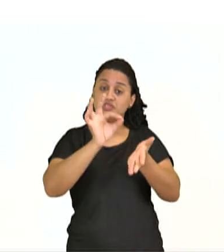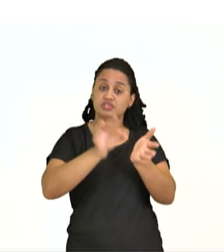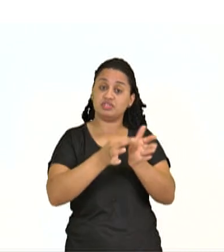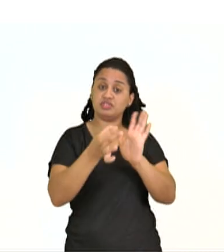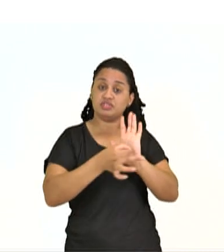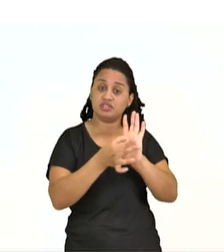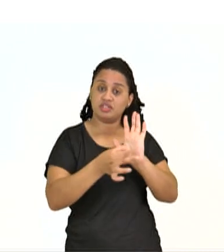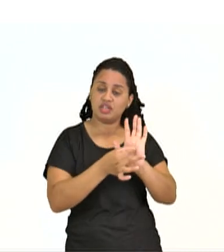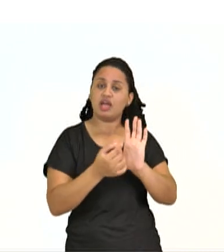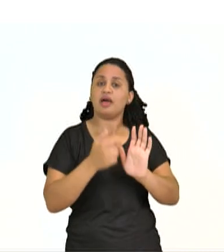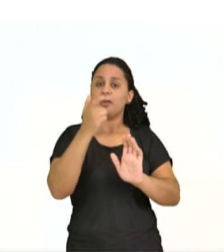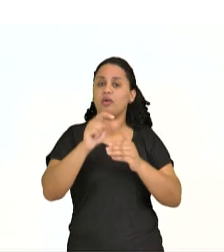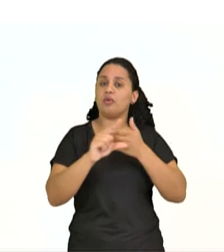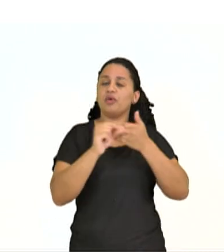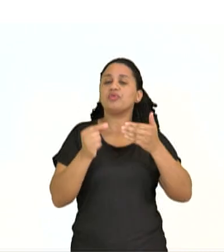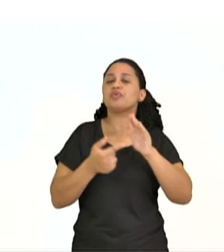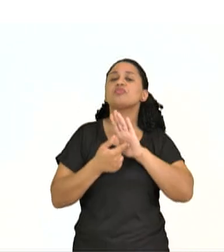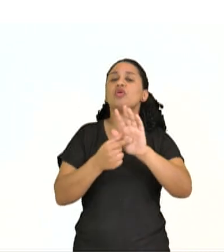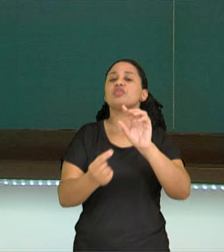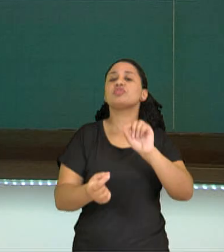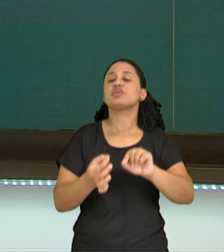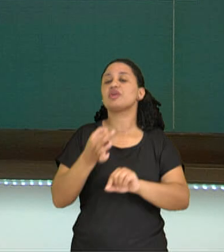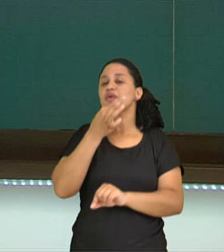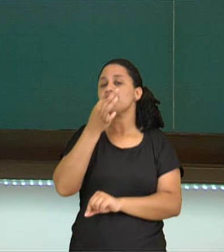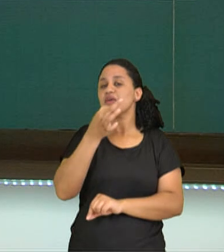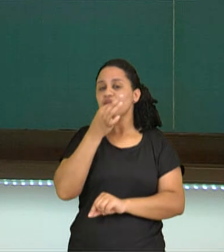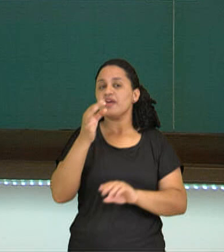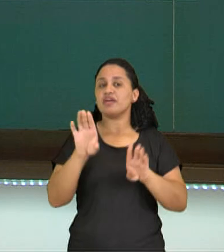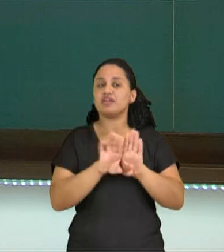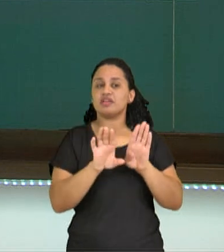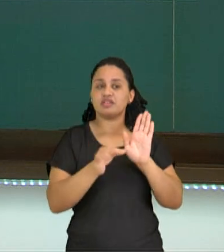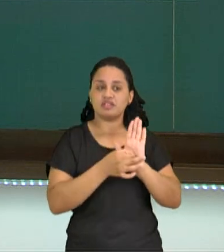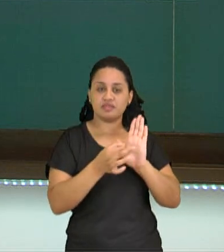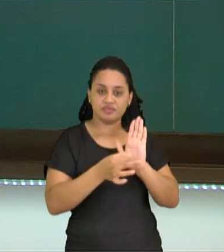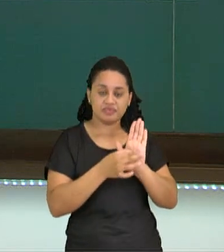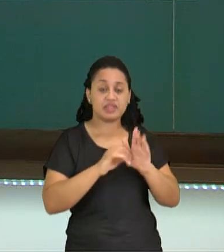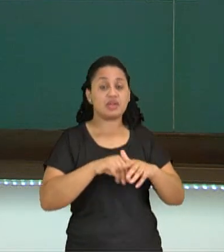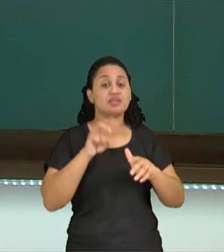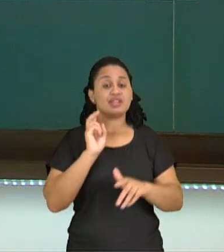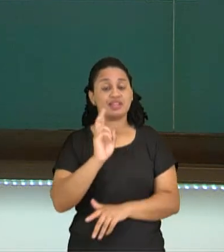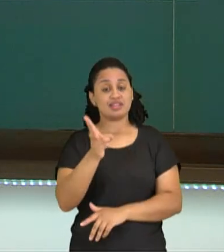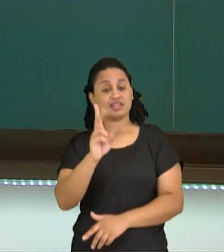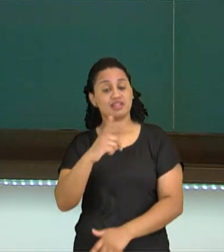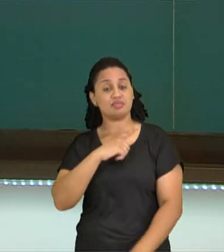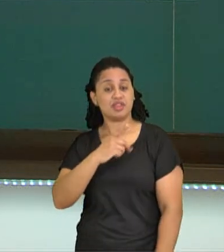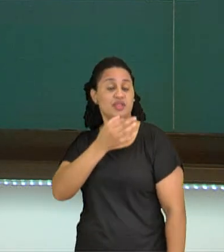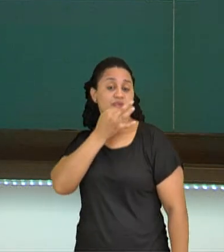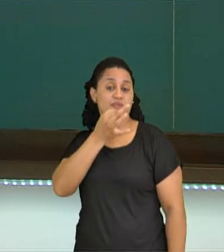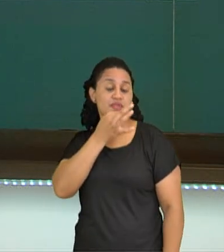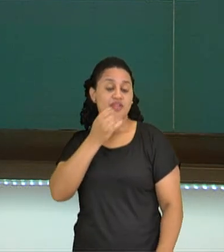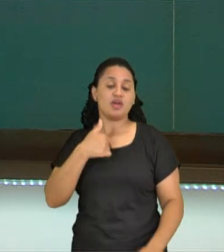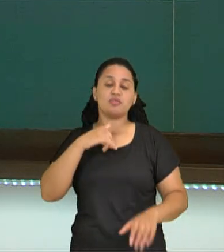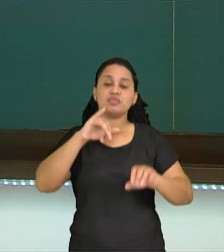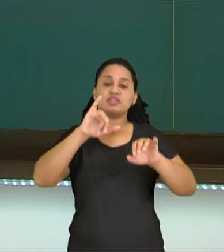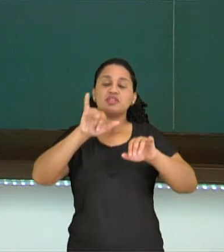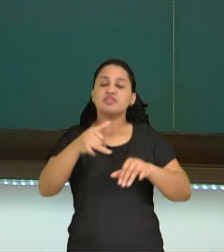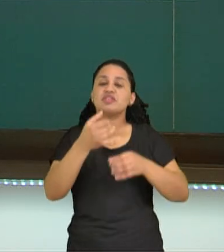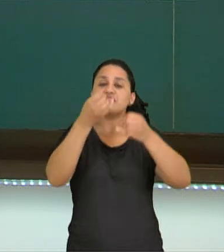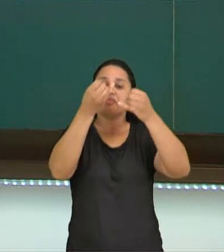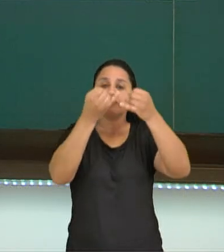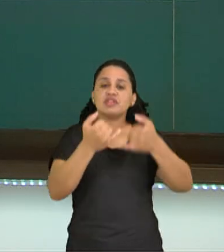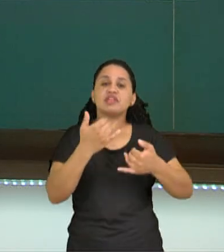sua opinião e seus argumentos. Então vejam, sempre que eu tiver uma opinião, eu justifico, pauto a minha